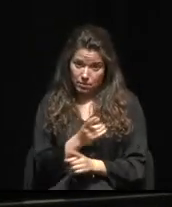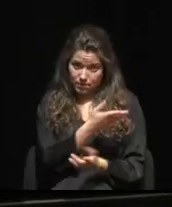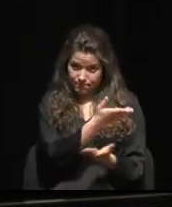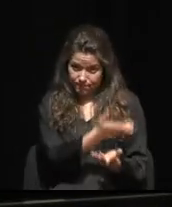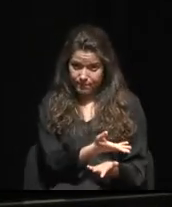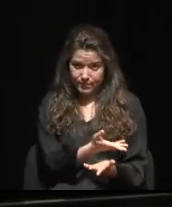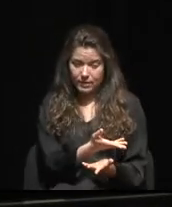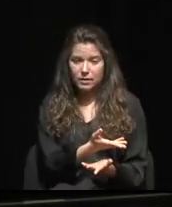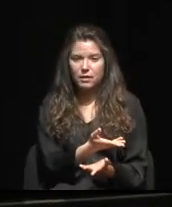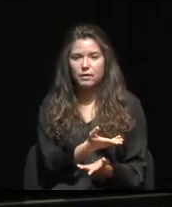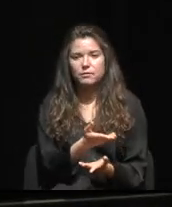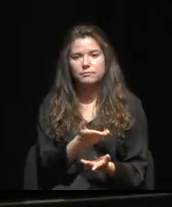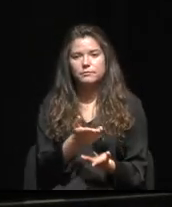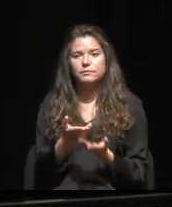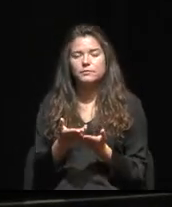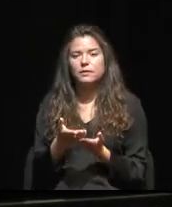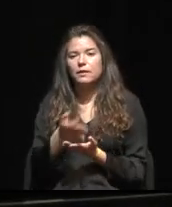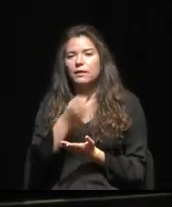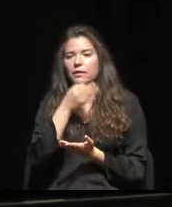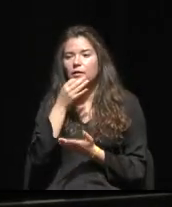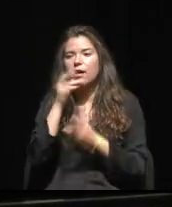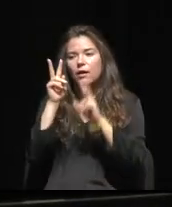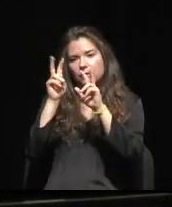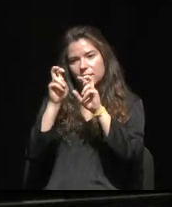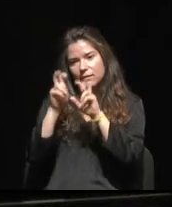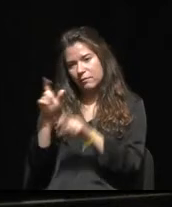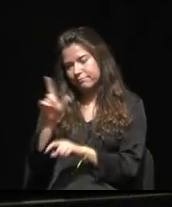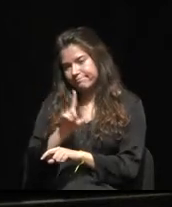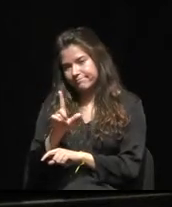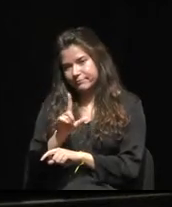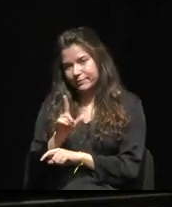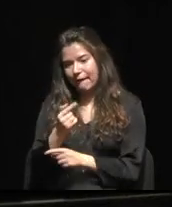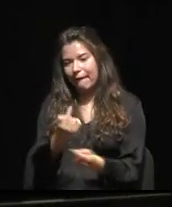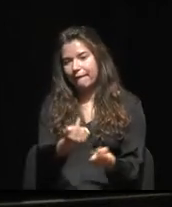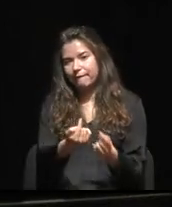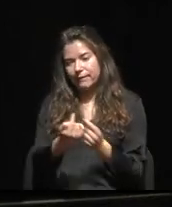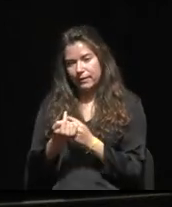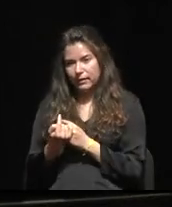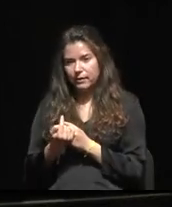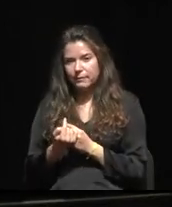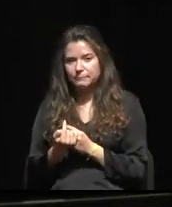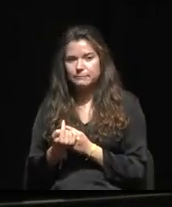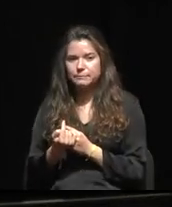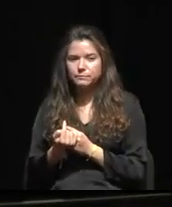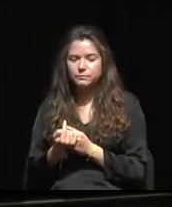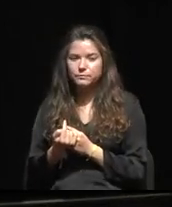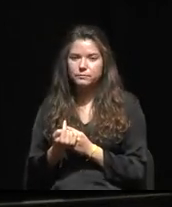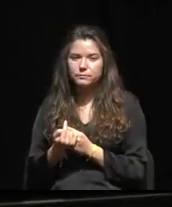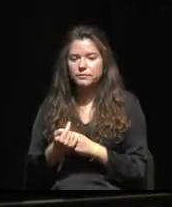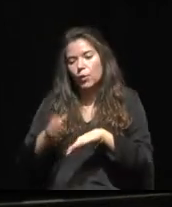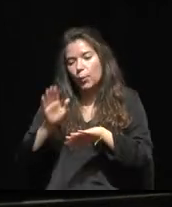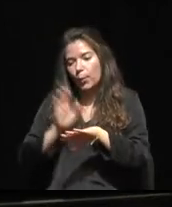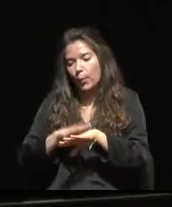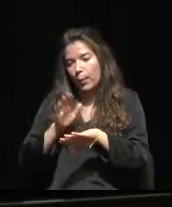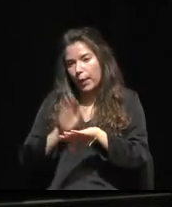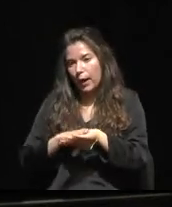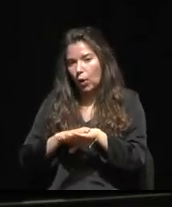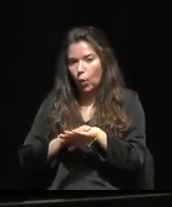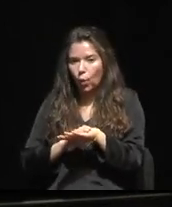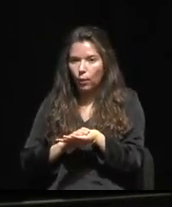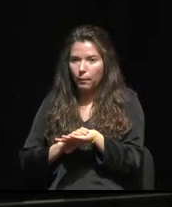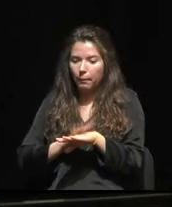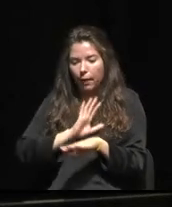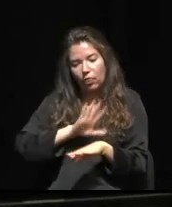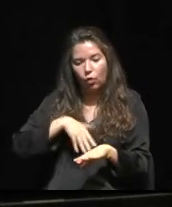PCP ao contrário de falar de temas de Lisboa vem-nos fazer aqui uma culpabilização de um